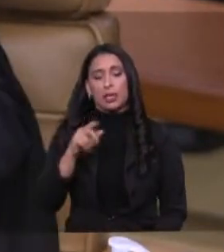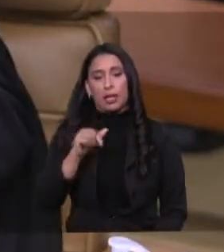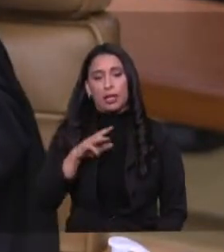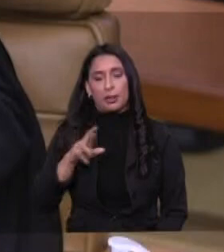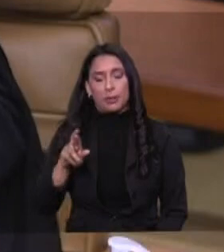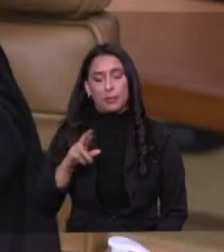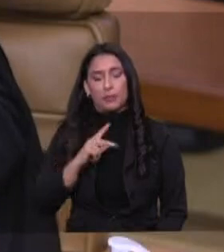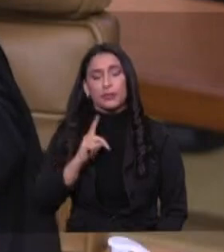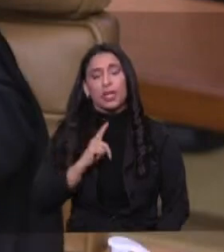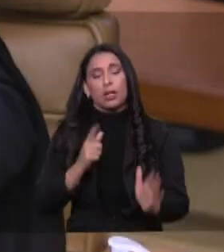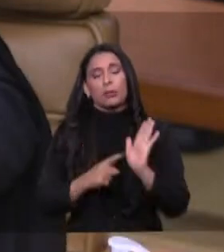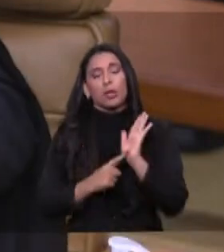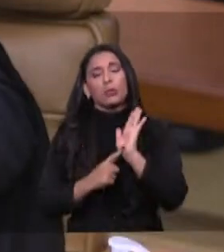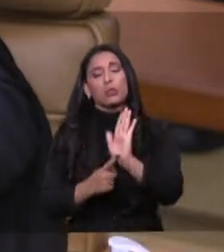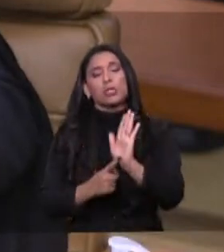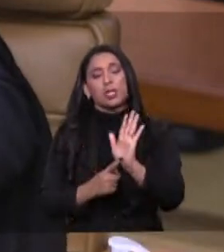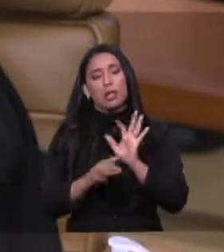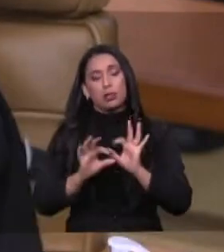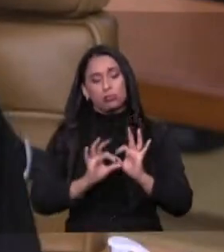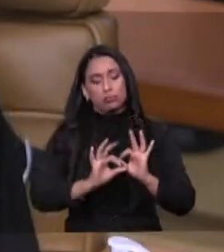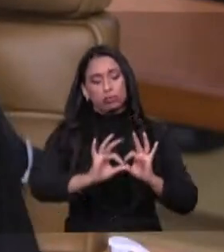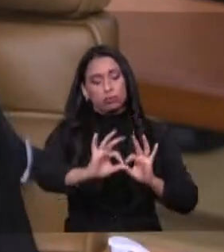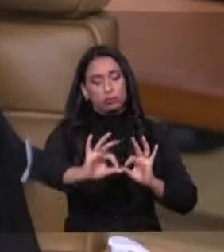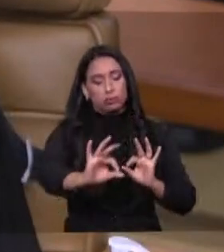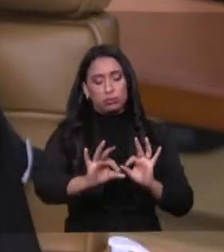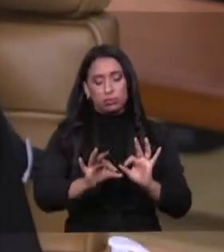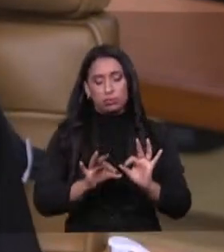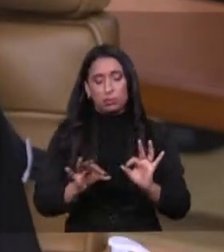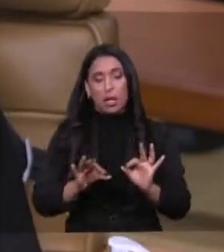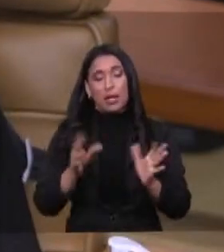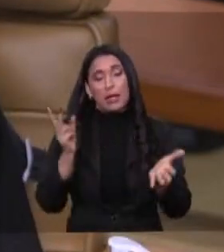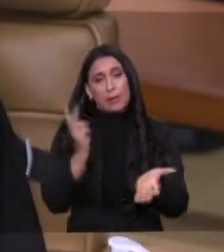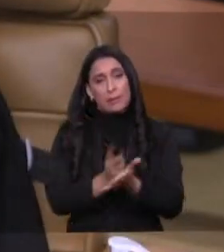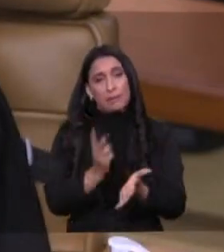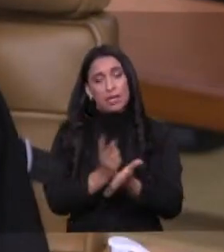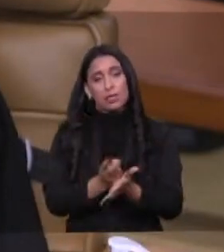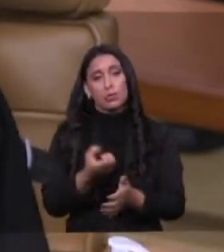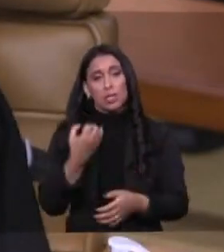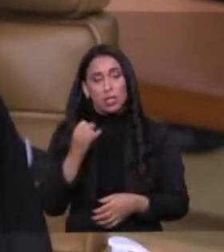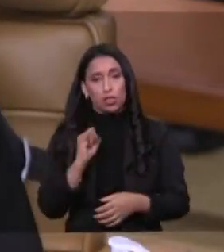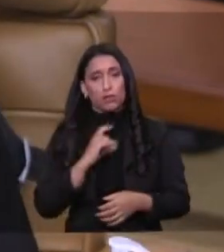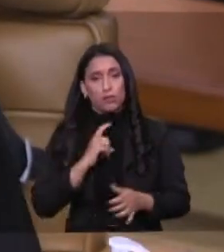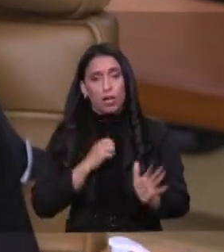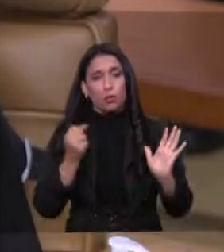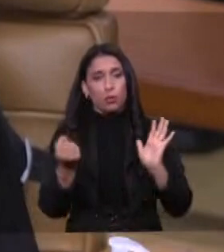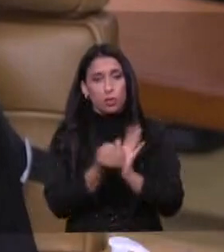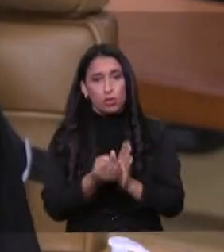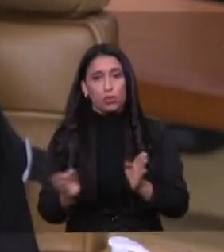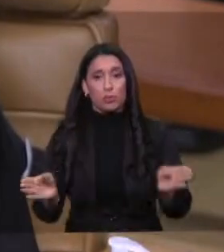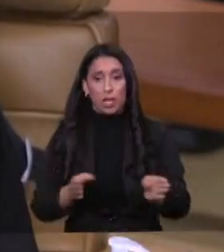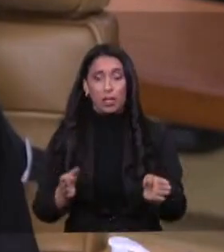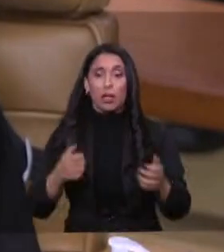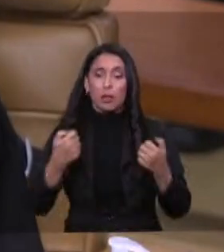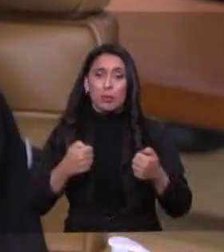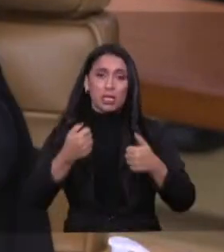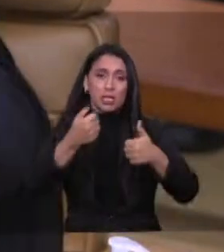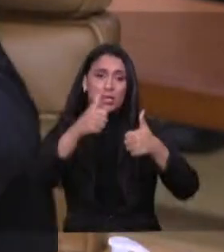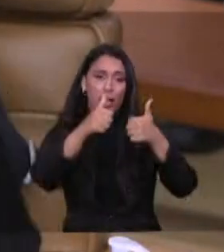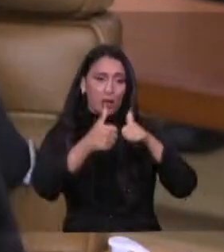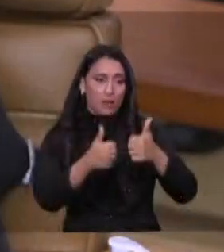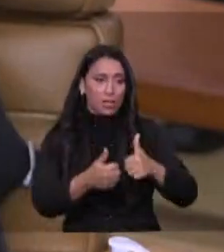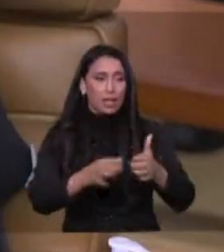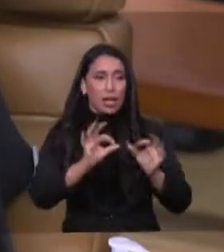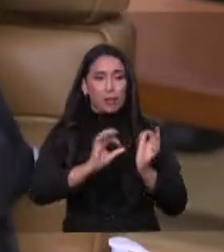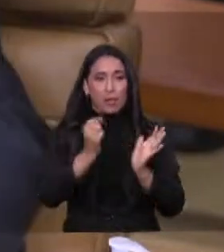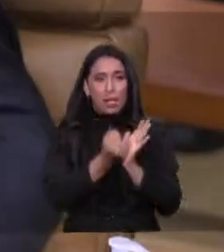que, mesmo dentro de um contexto de marco temporal, nós vamos ter redimensionamentos